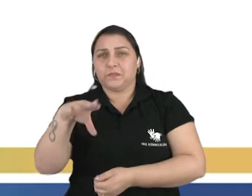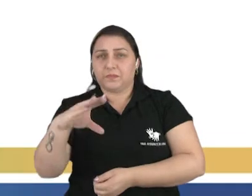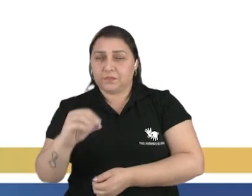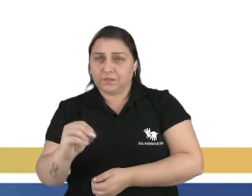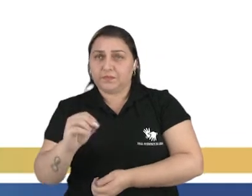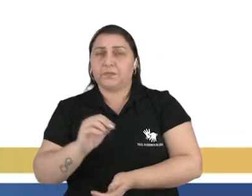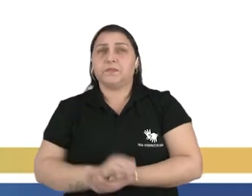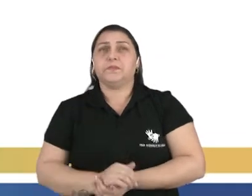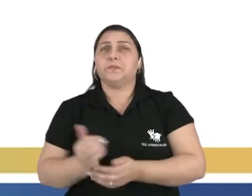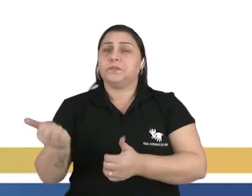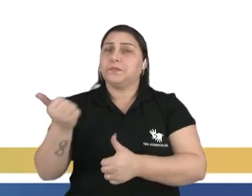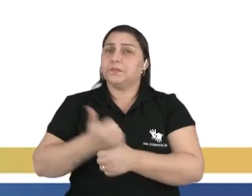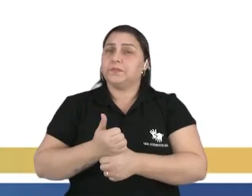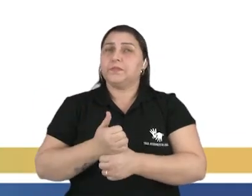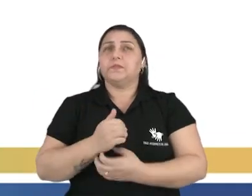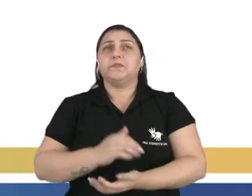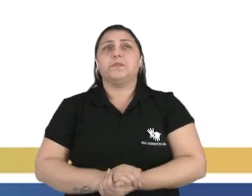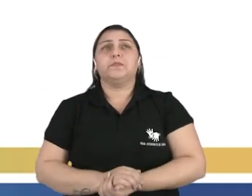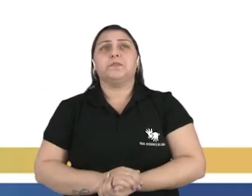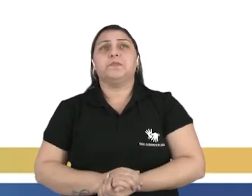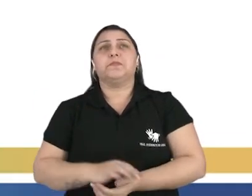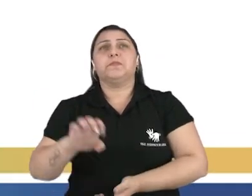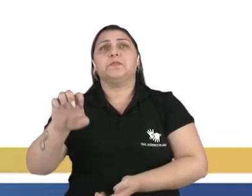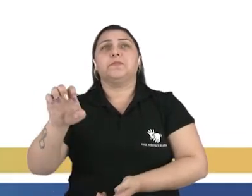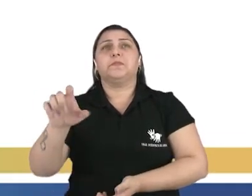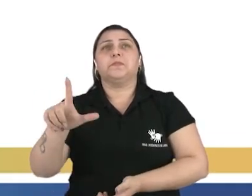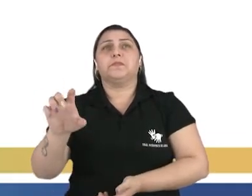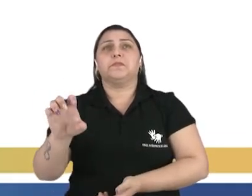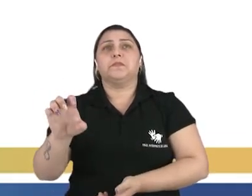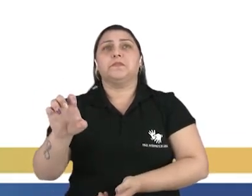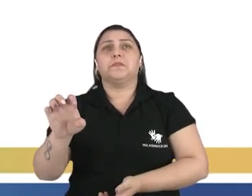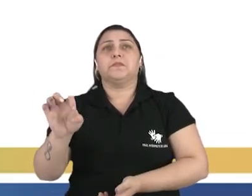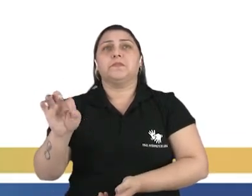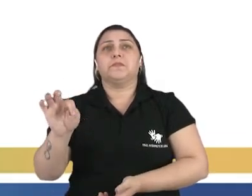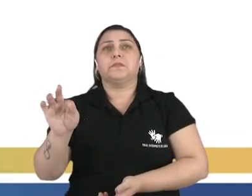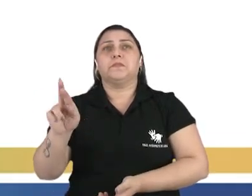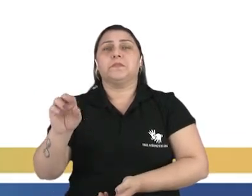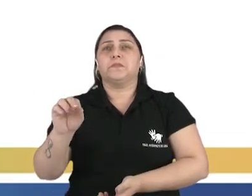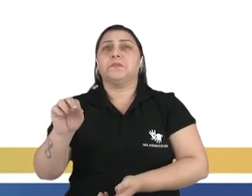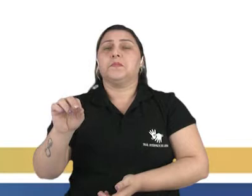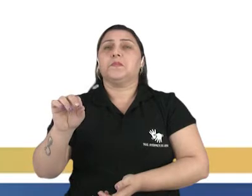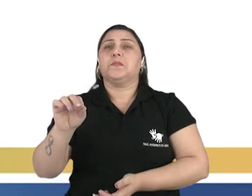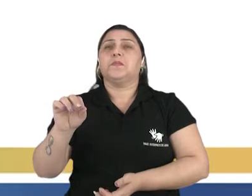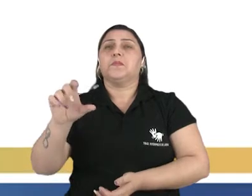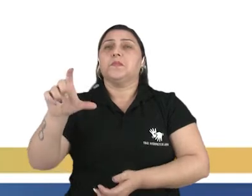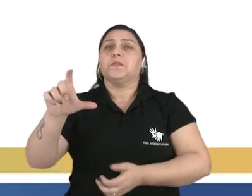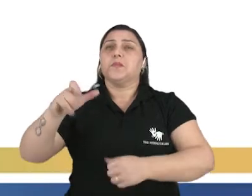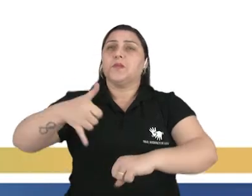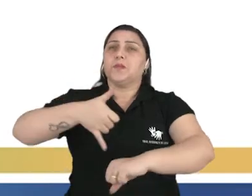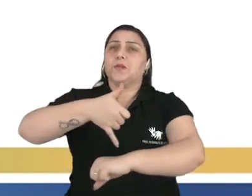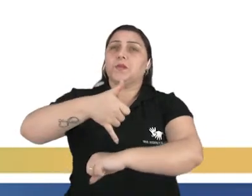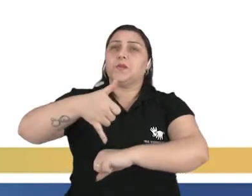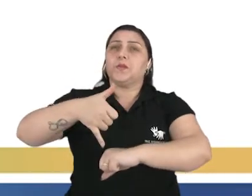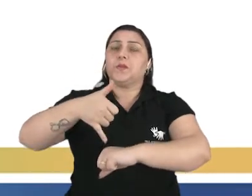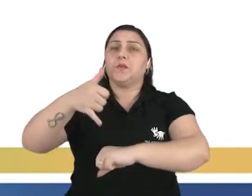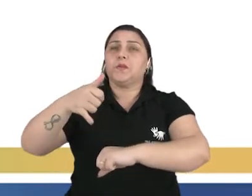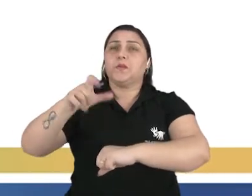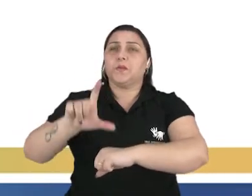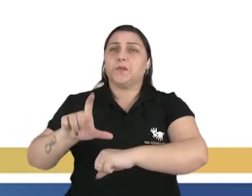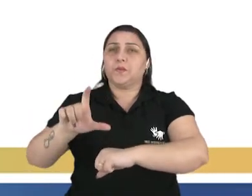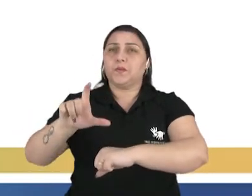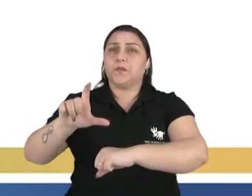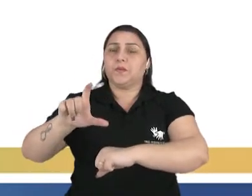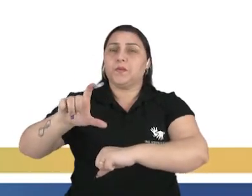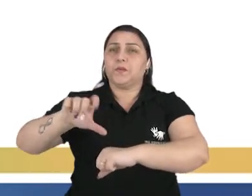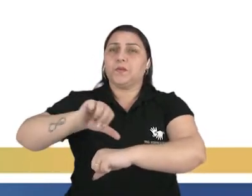E no lugar aqui, o seu eletrólito, você pode usar o vinagre, tá? O vinagre ele pode fazer essa função aqui, a